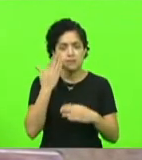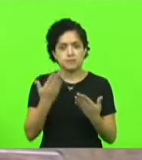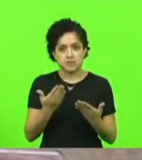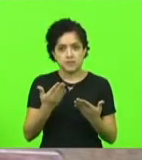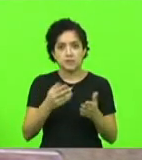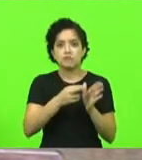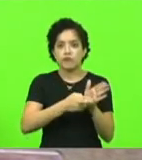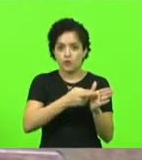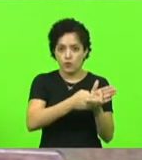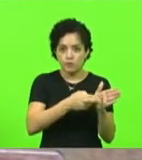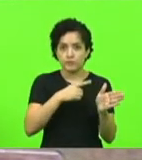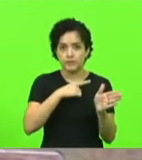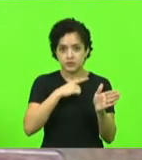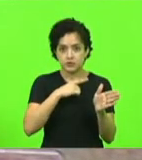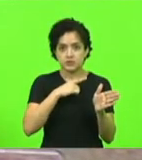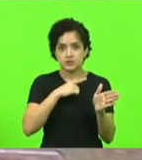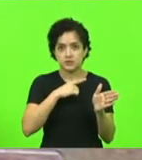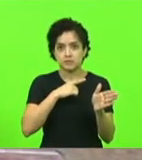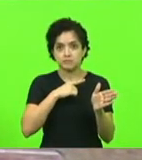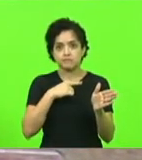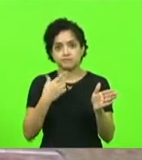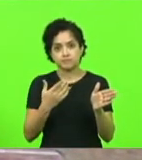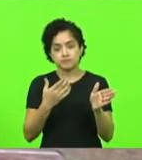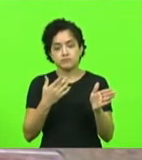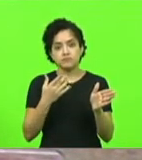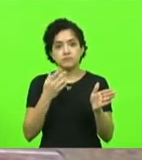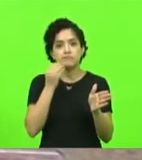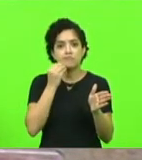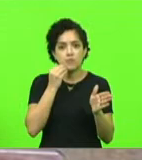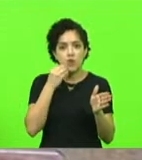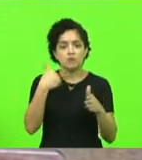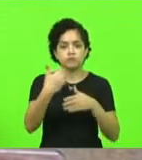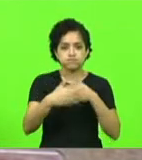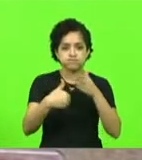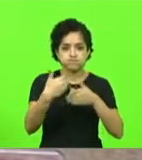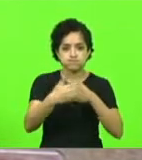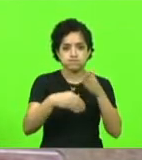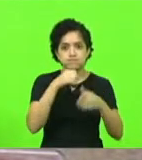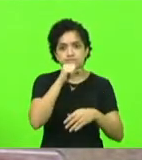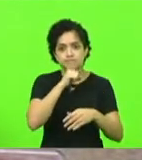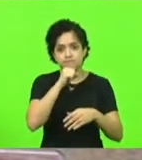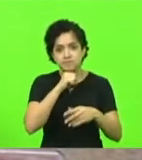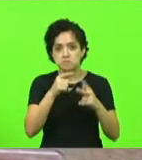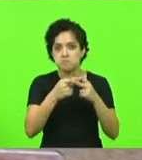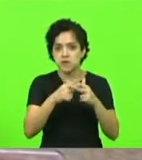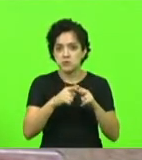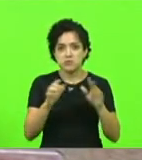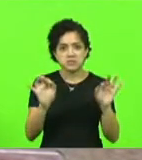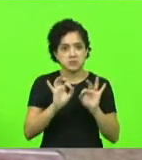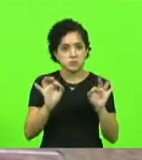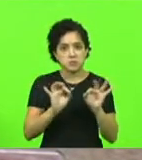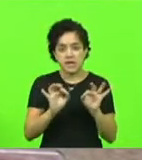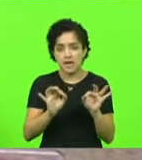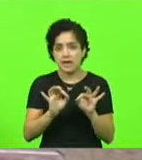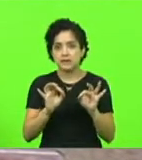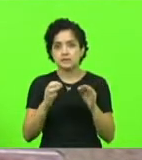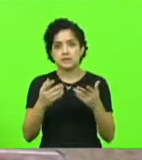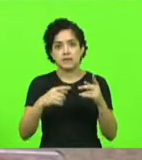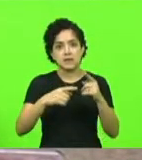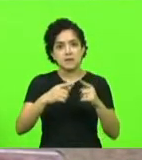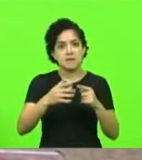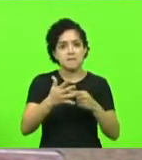ferrovia que, é lógico, foi envelhecendo pela falta de manutenção, máquinas ultrapassadas e